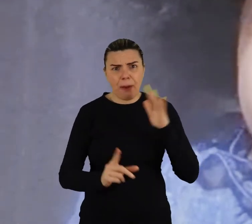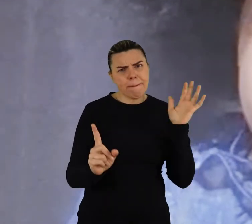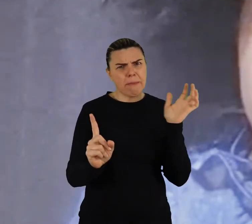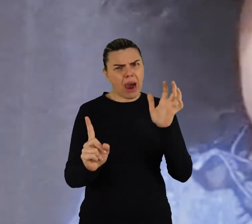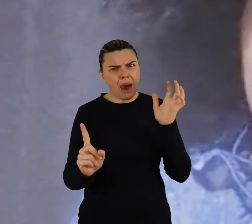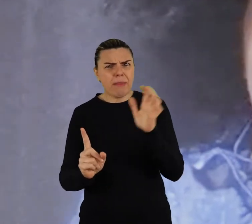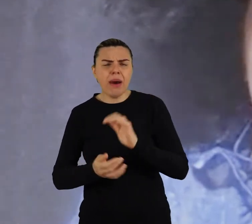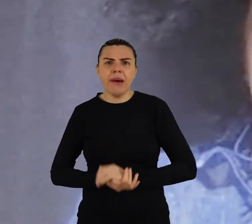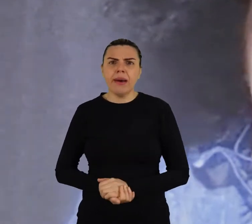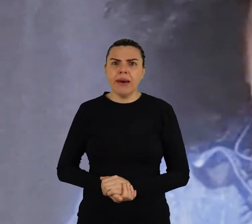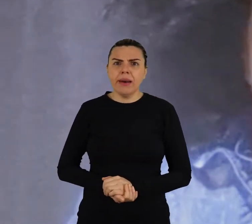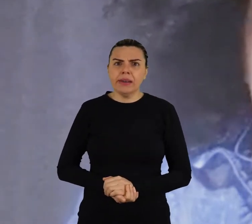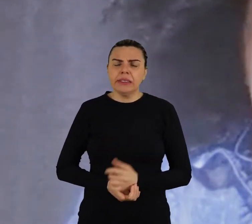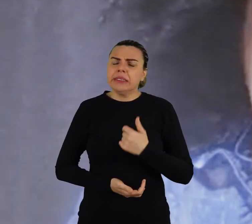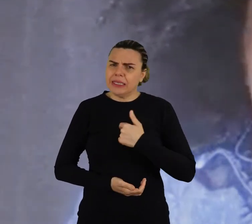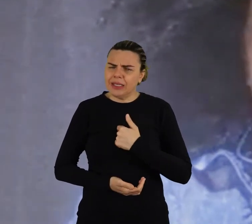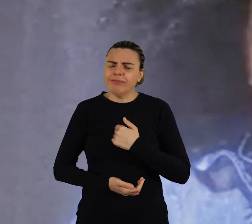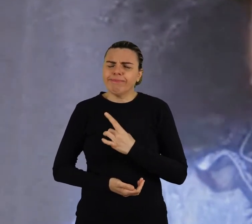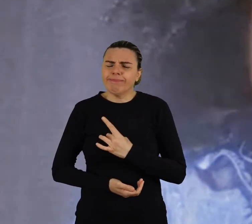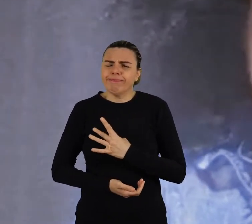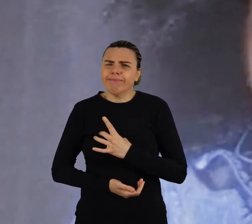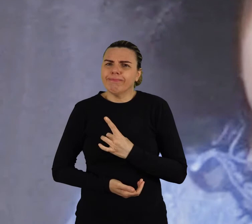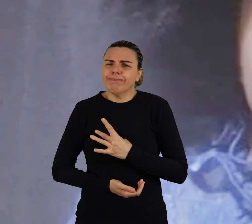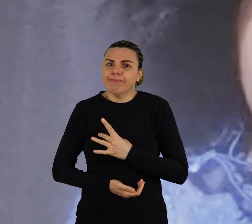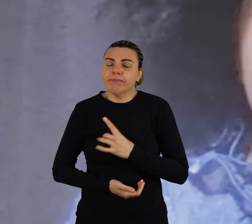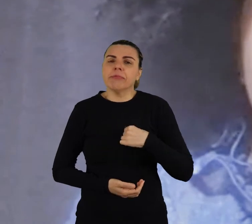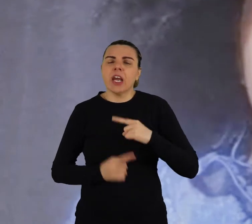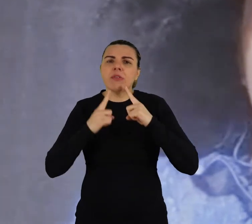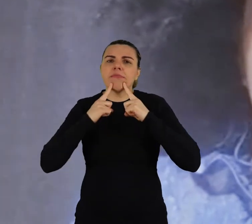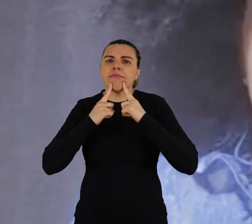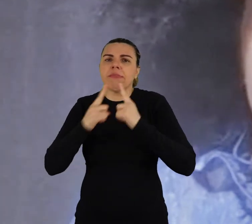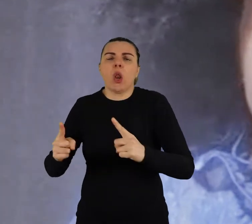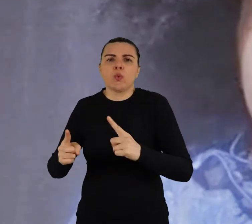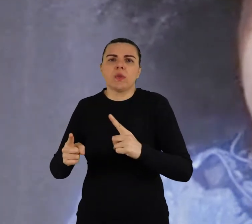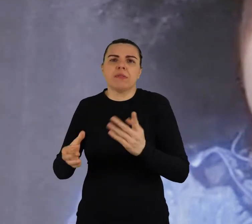família, e eu fiquei com muito medo, e eu denunciei ele.